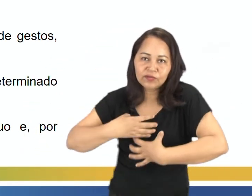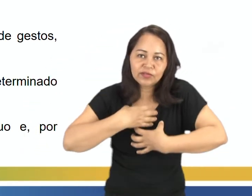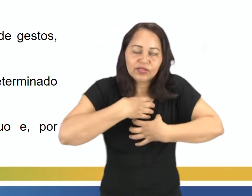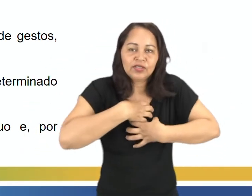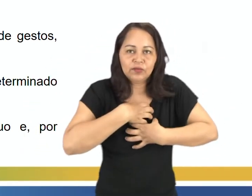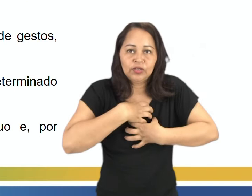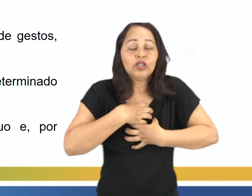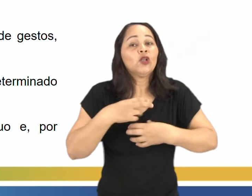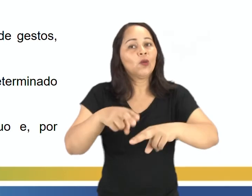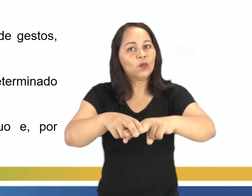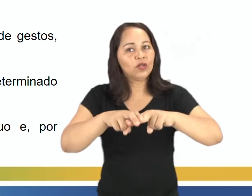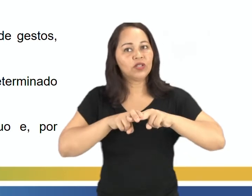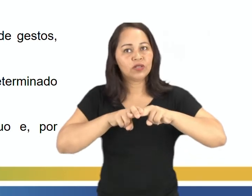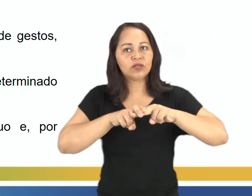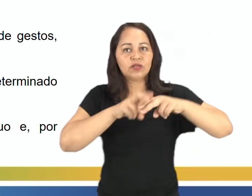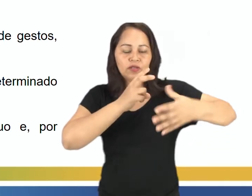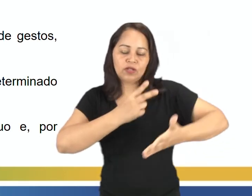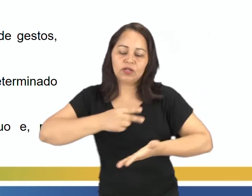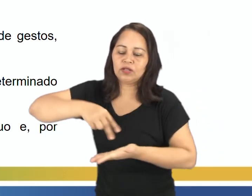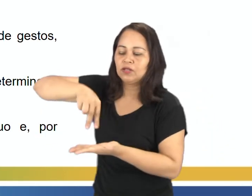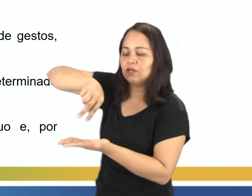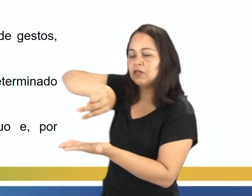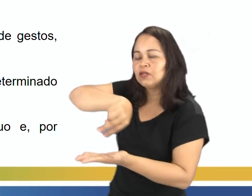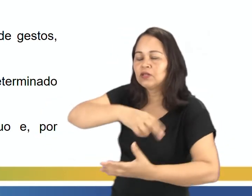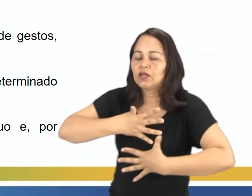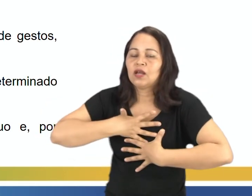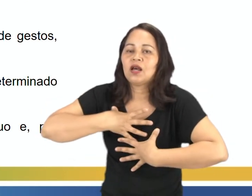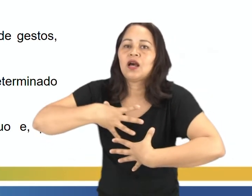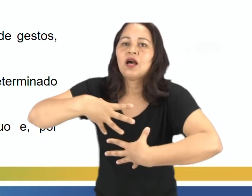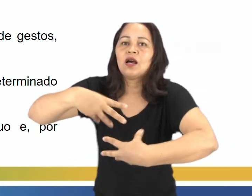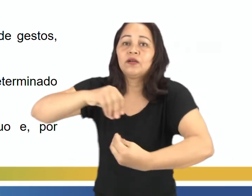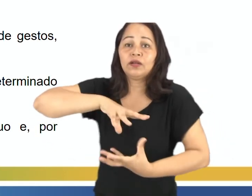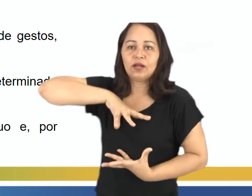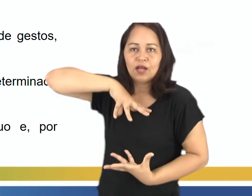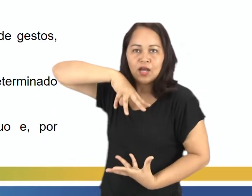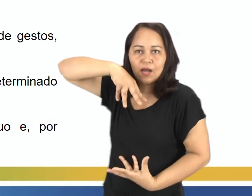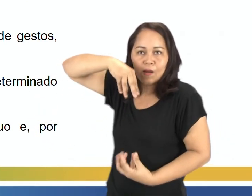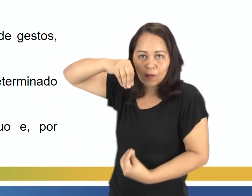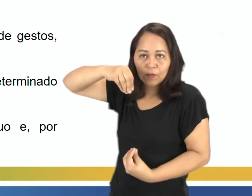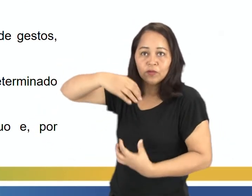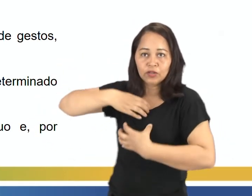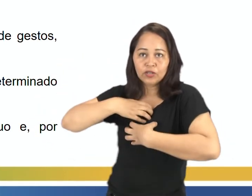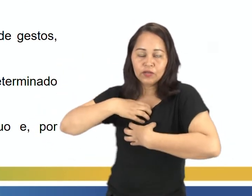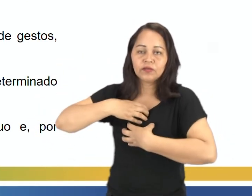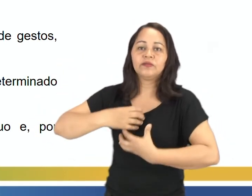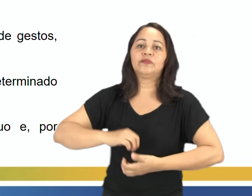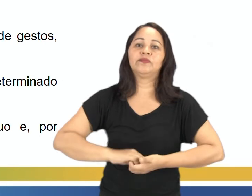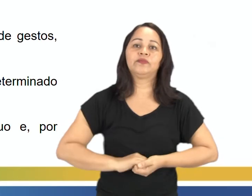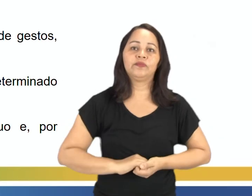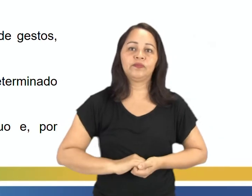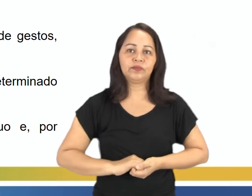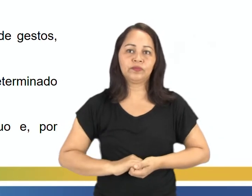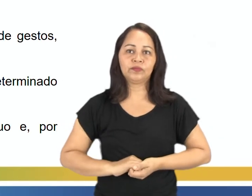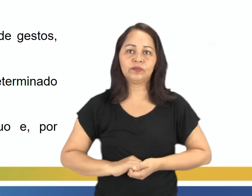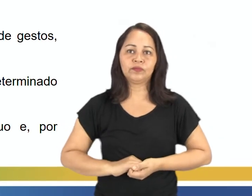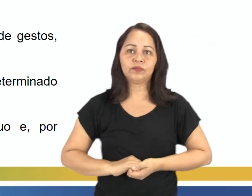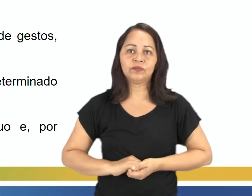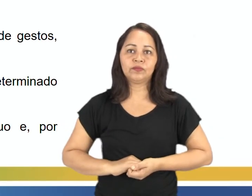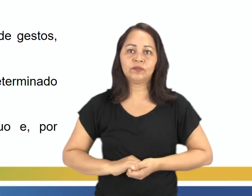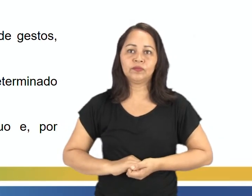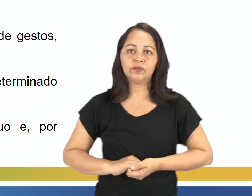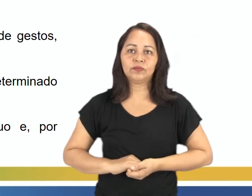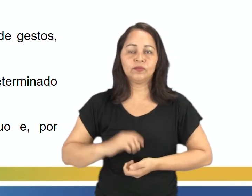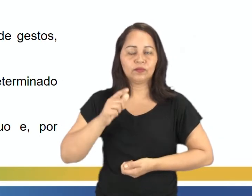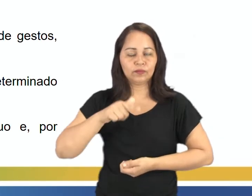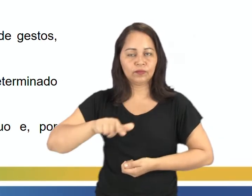trata a dança ali com a alma, é um contraste, né? Ele vai sempre contrastando dentro daquele poema ali, tá bom? Vamos aqui para